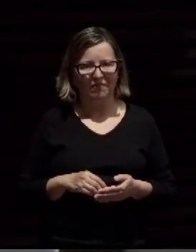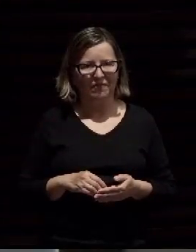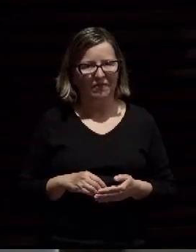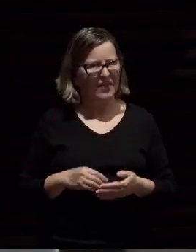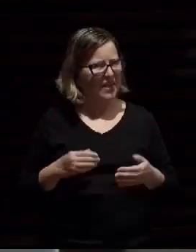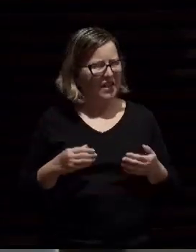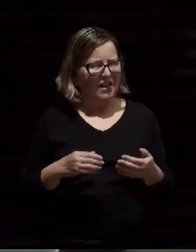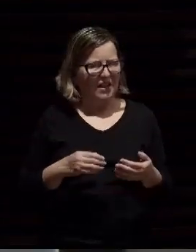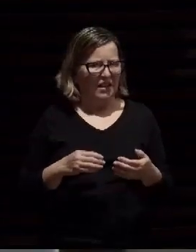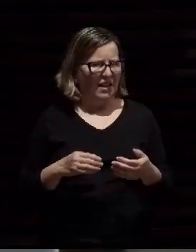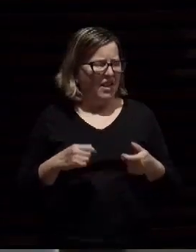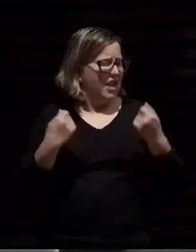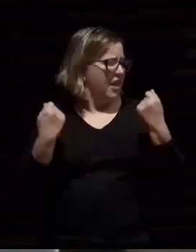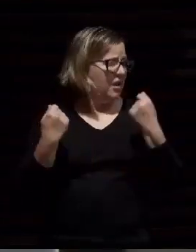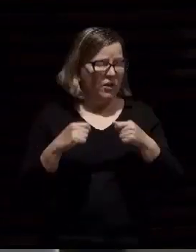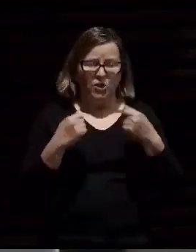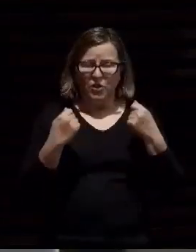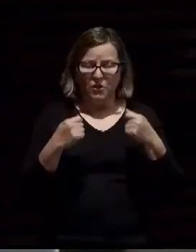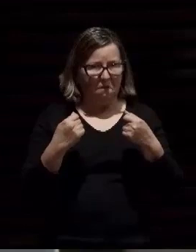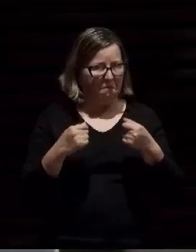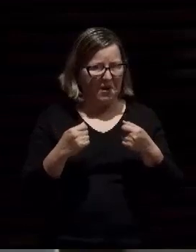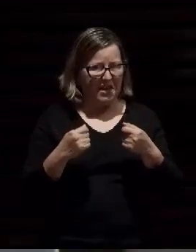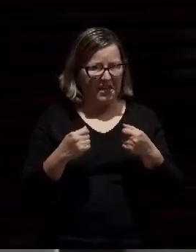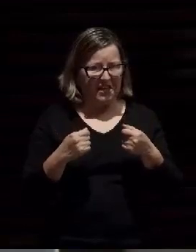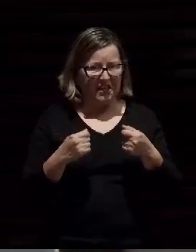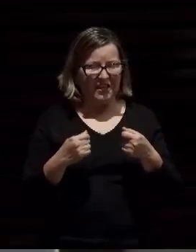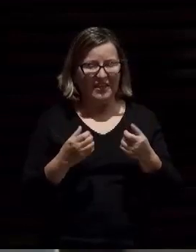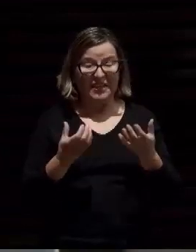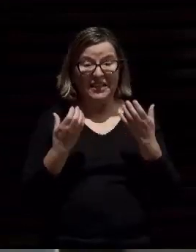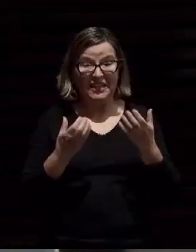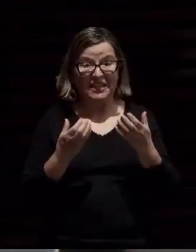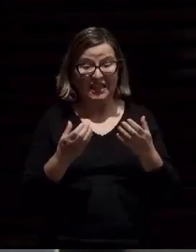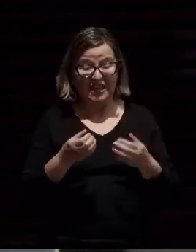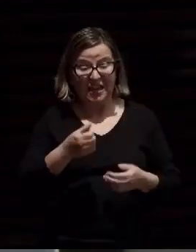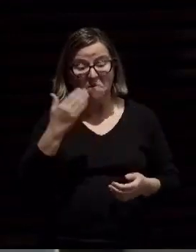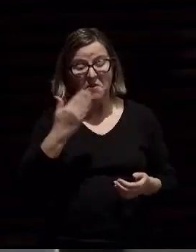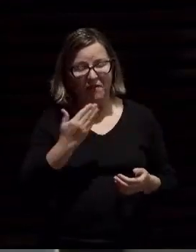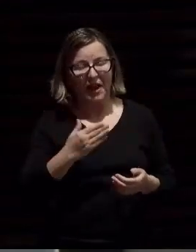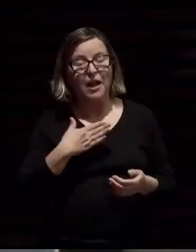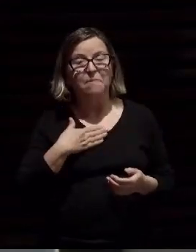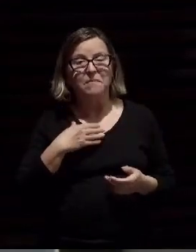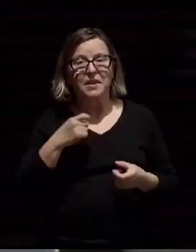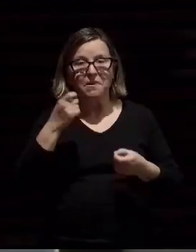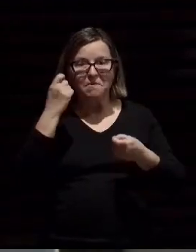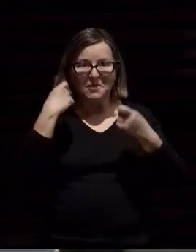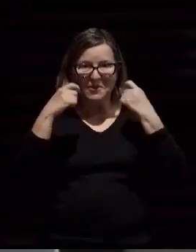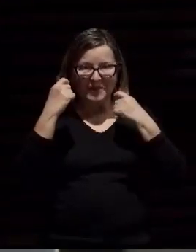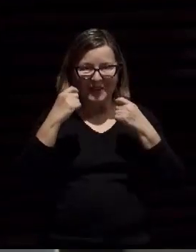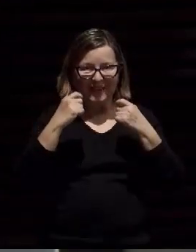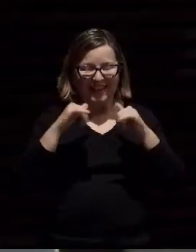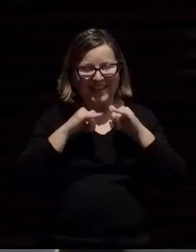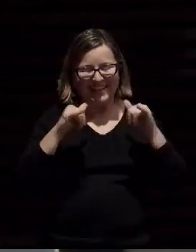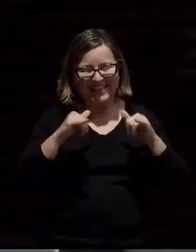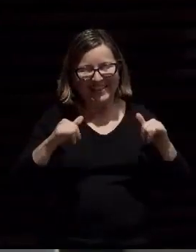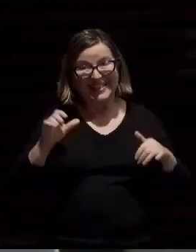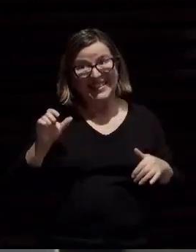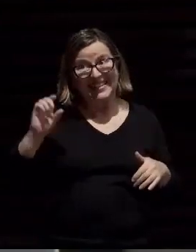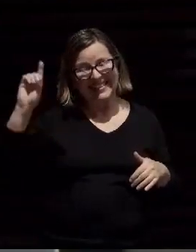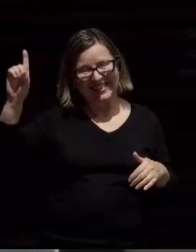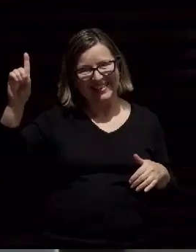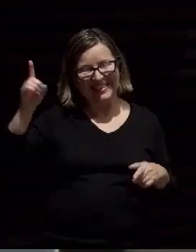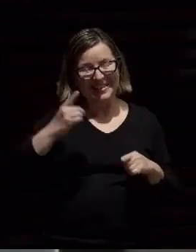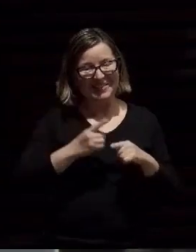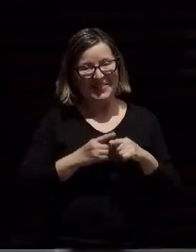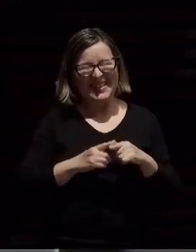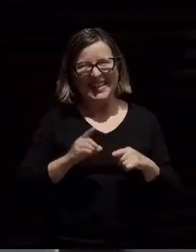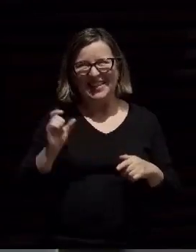que estão preocupadas com as suas dúvidas. A minha preocupação é proclamar a palavra de Deus, porque ela se